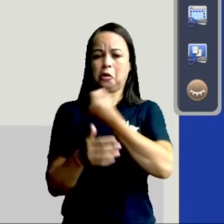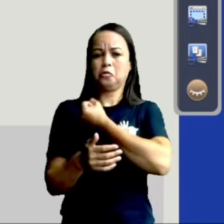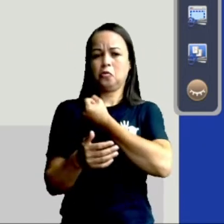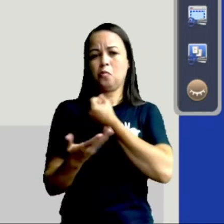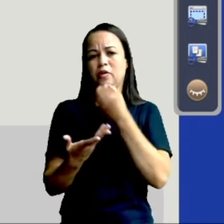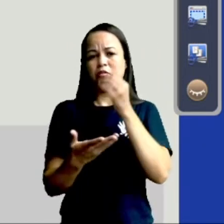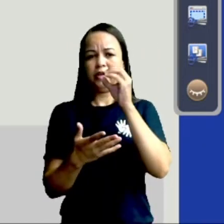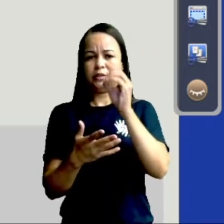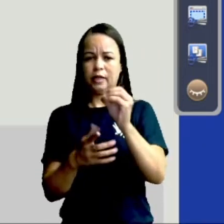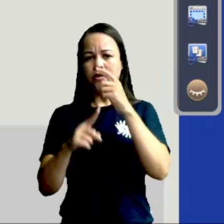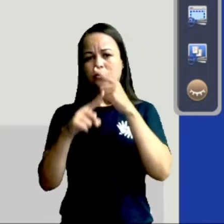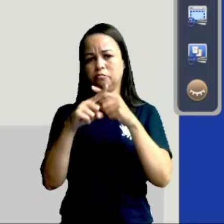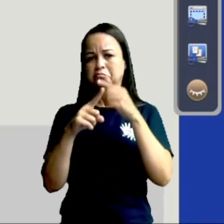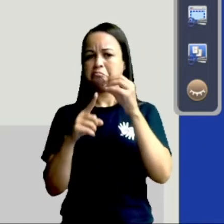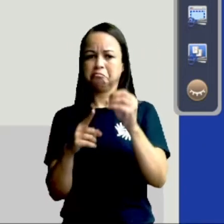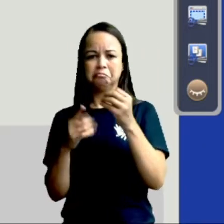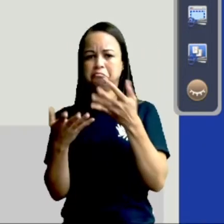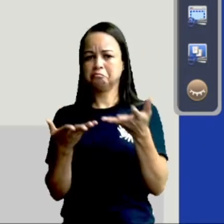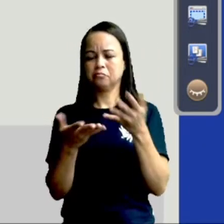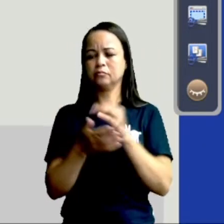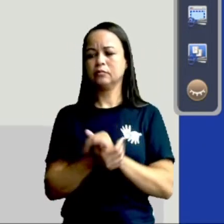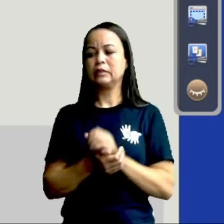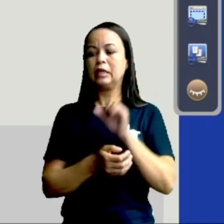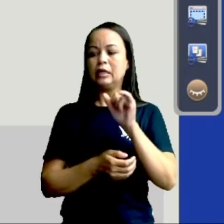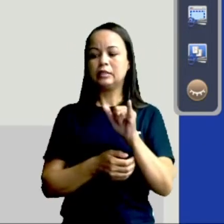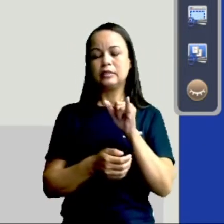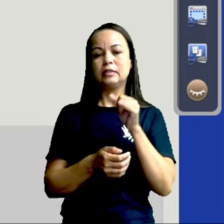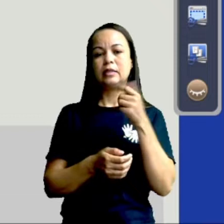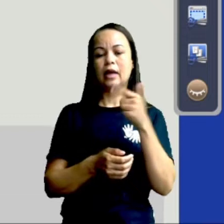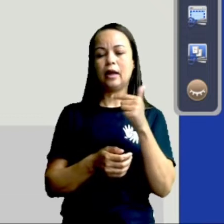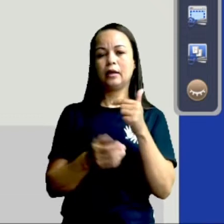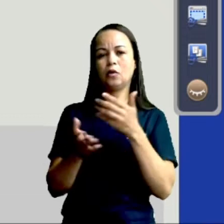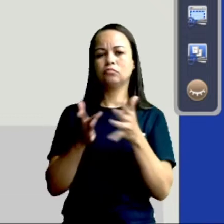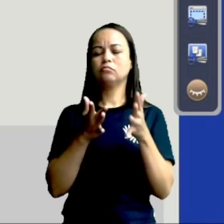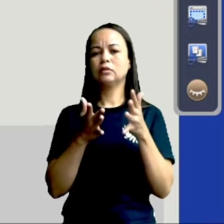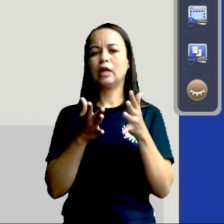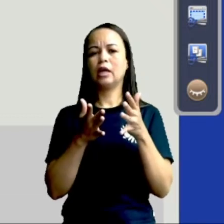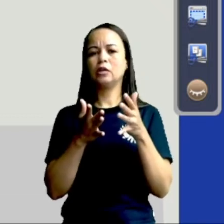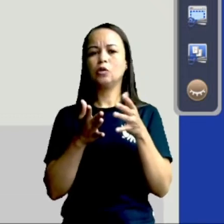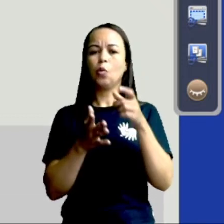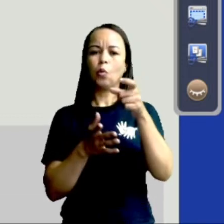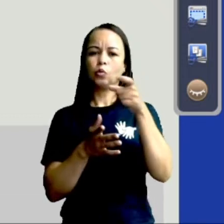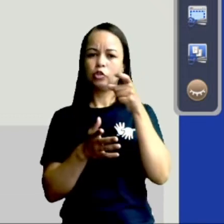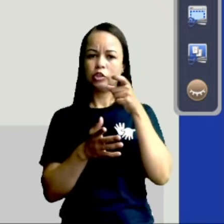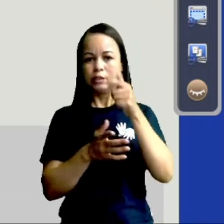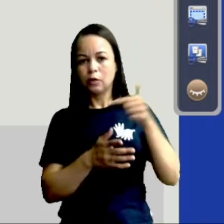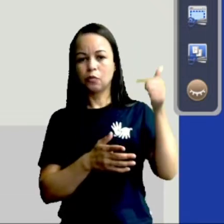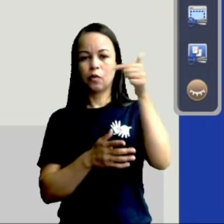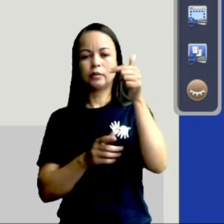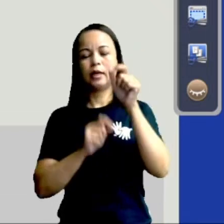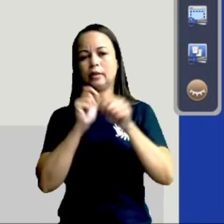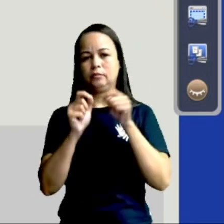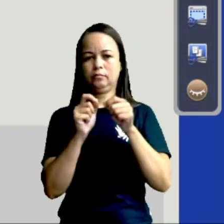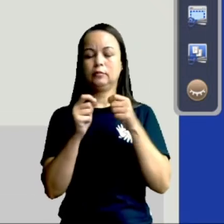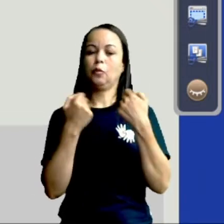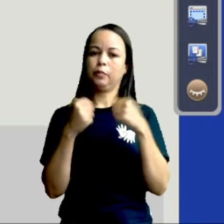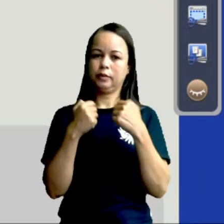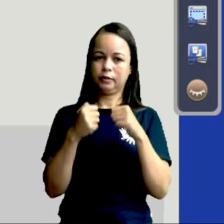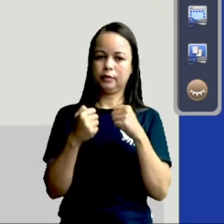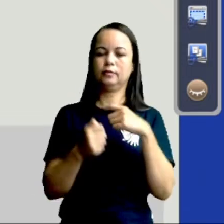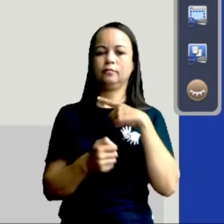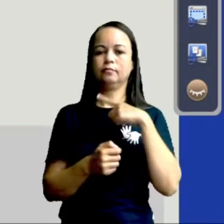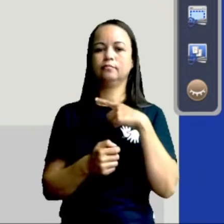quadrado sumiria. E se a equação não tem o x ao quadrado, como é que ela é de segundo grau? Não pode. Então, para ser uma equação de segundo